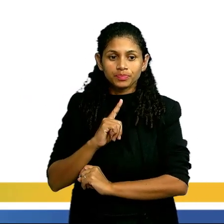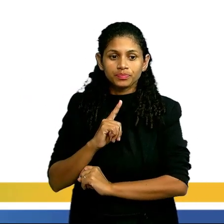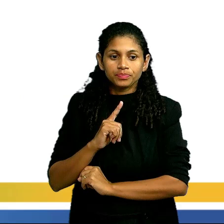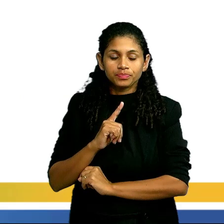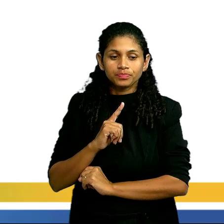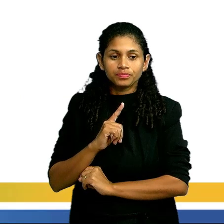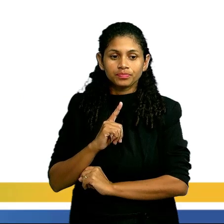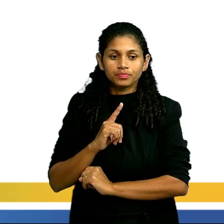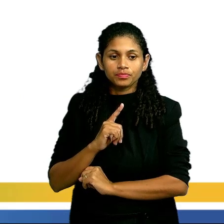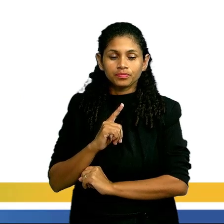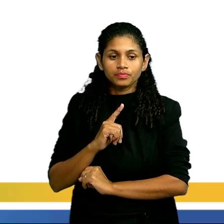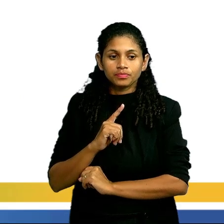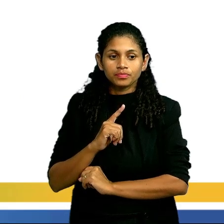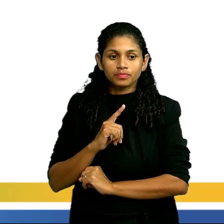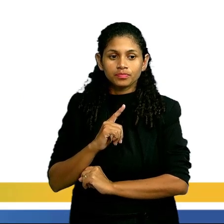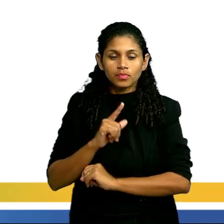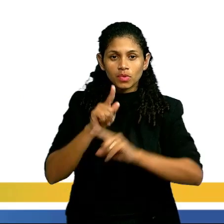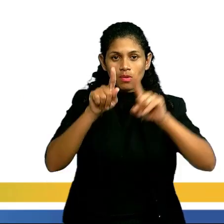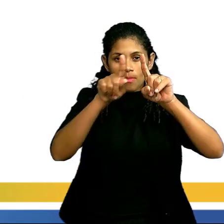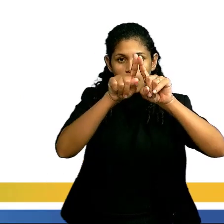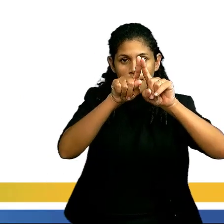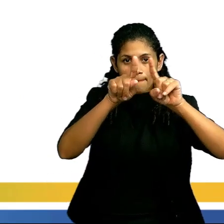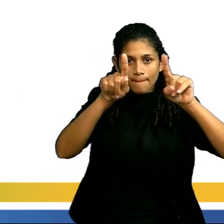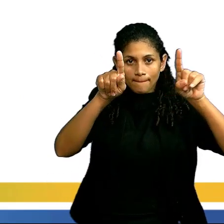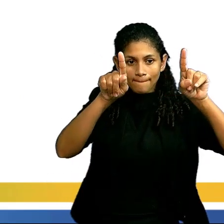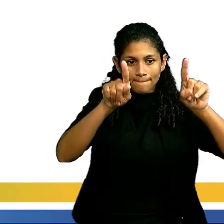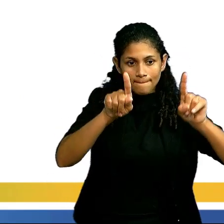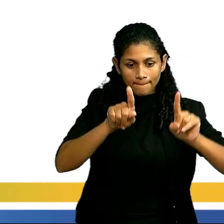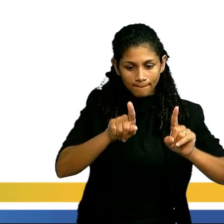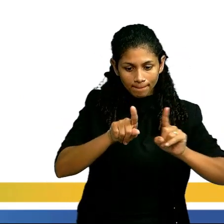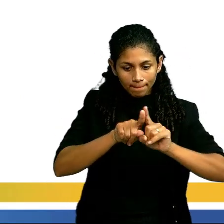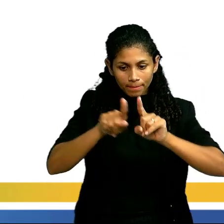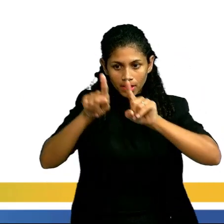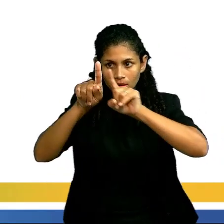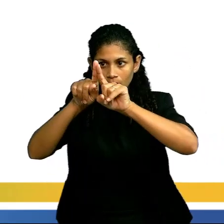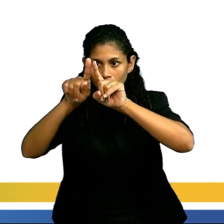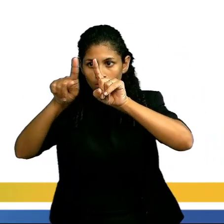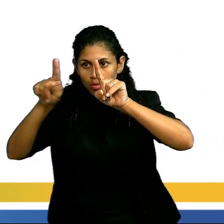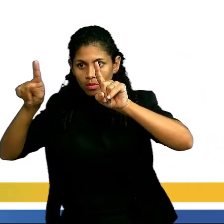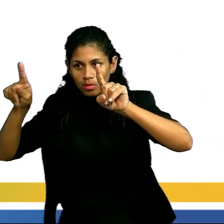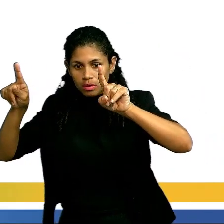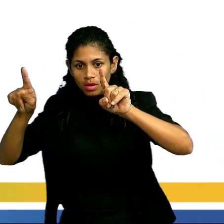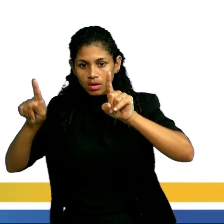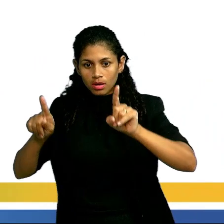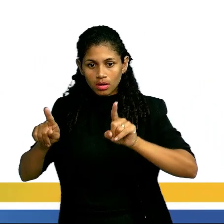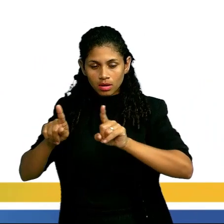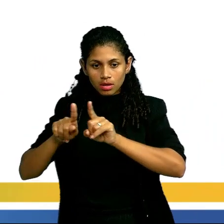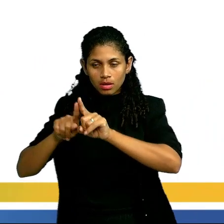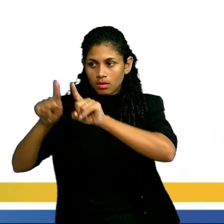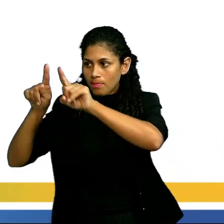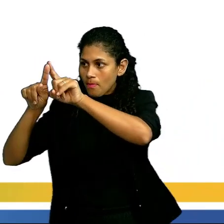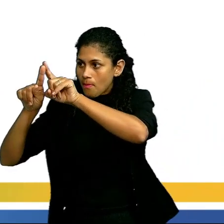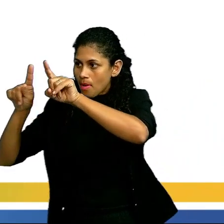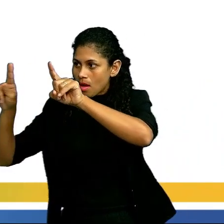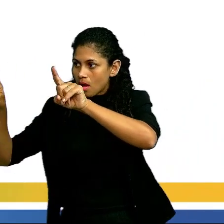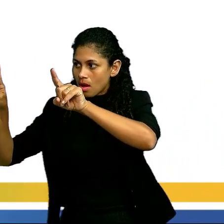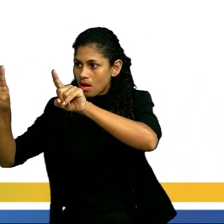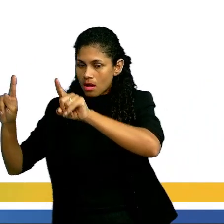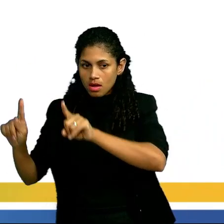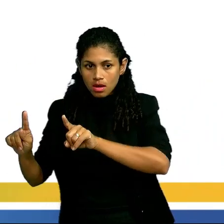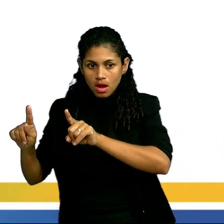tá? Uma cerâmica bem maiorzinha um pouco e figuras, tá? Com uma cerâmica bem